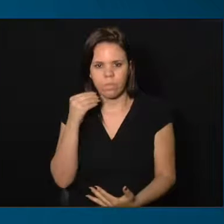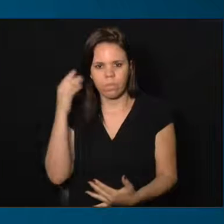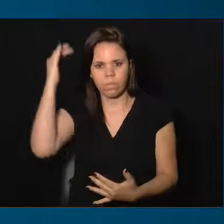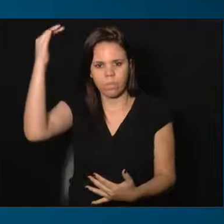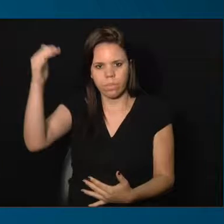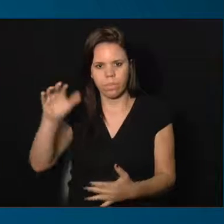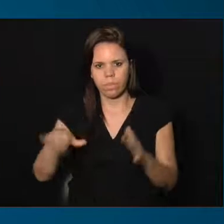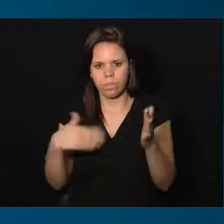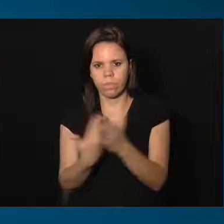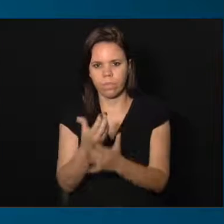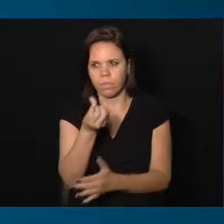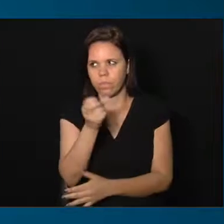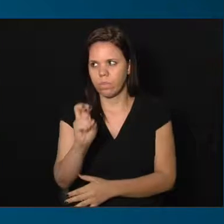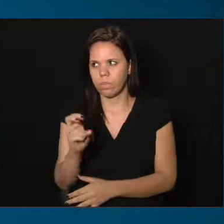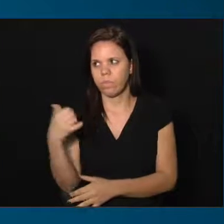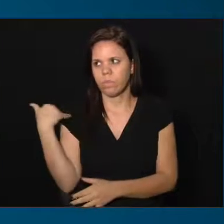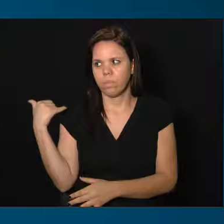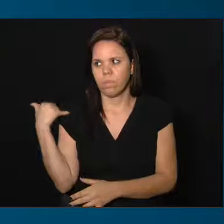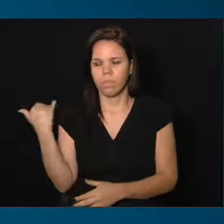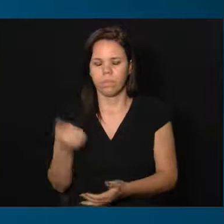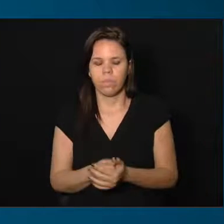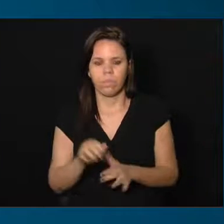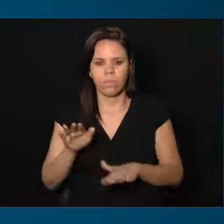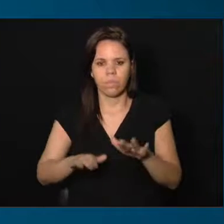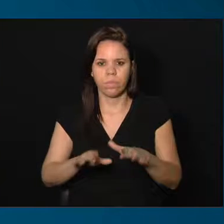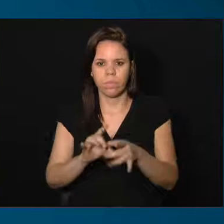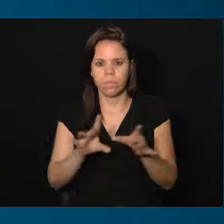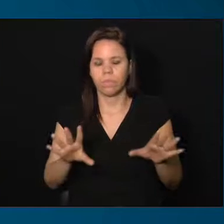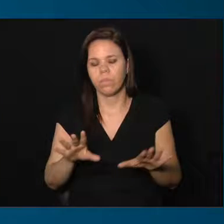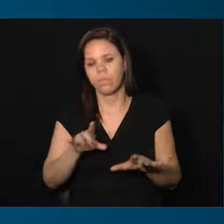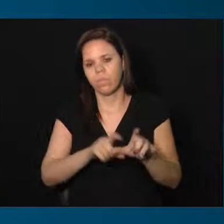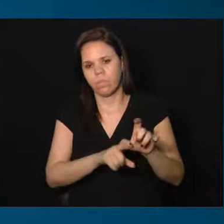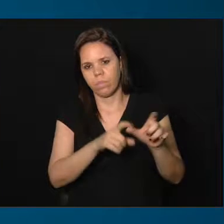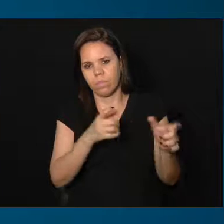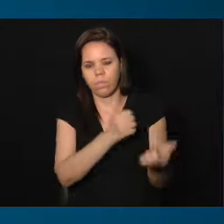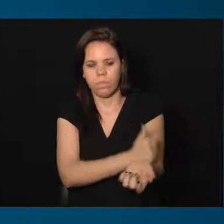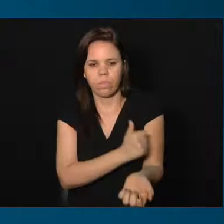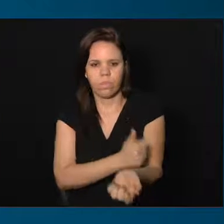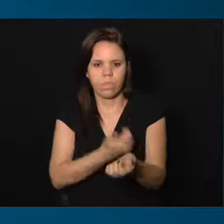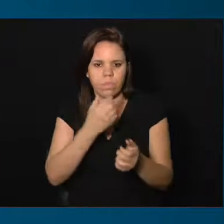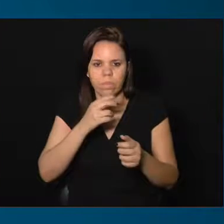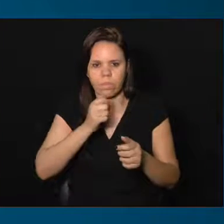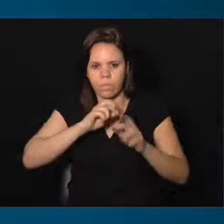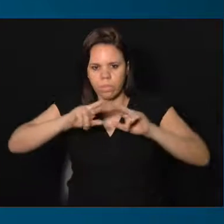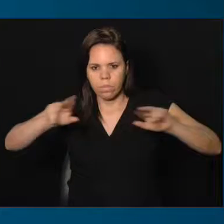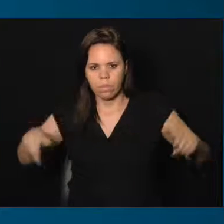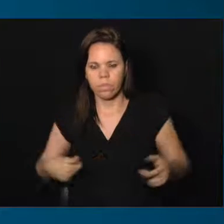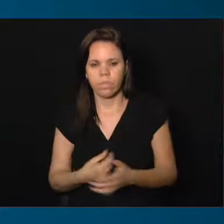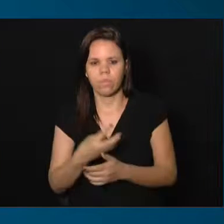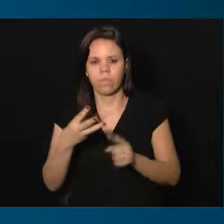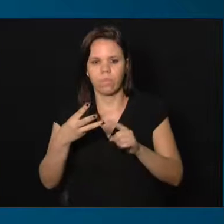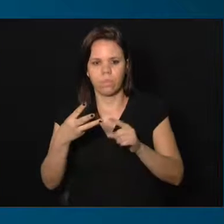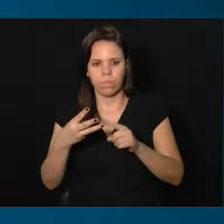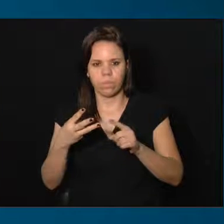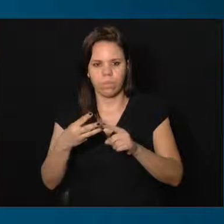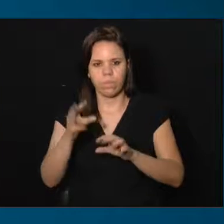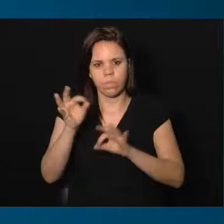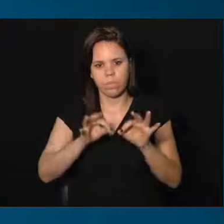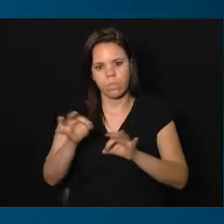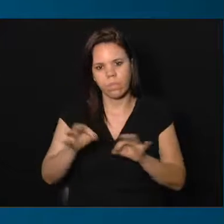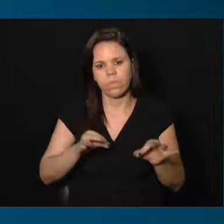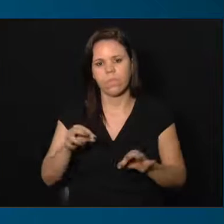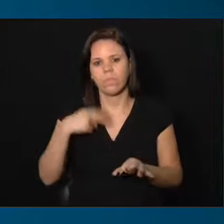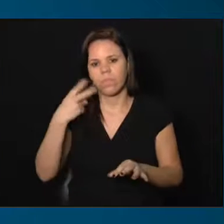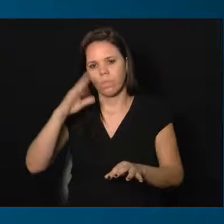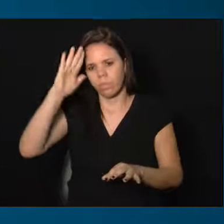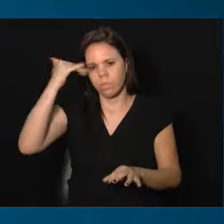adultos de até 65 anos de idade, dependentes de drogas e álcool. O item 3 é o projeto de autoria do vereador Pedro Tourinho,